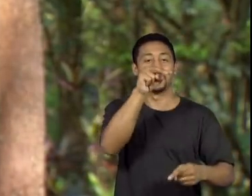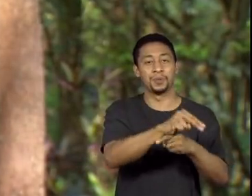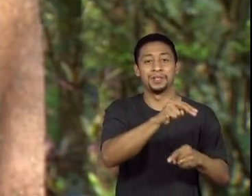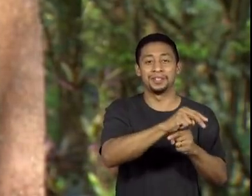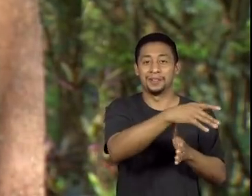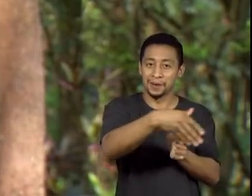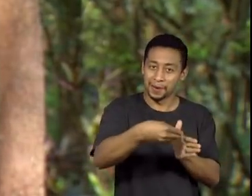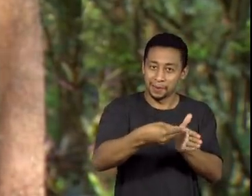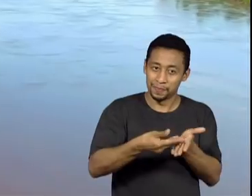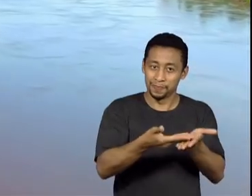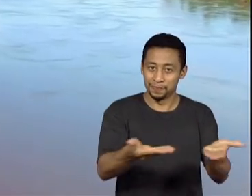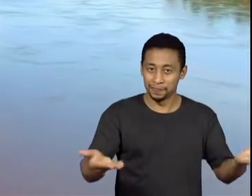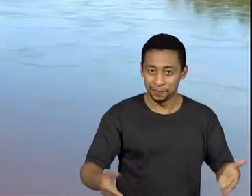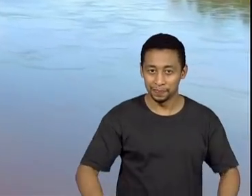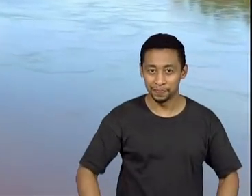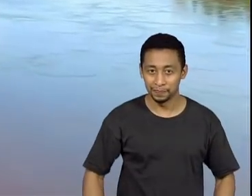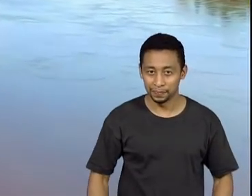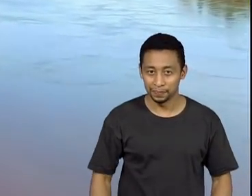proteger a floresta.